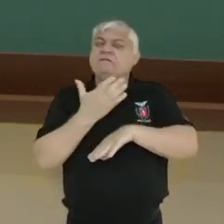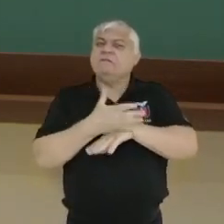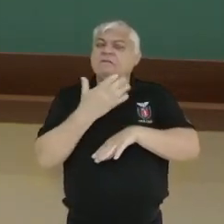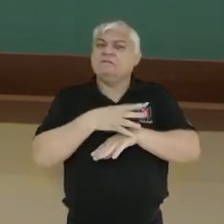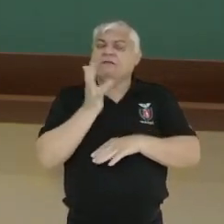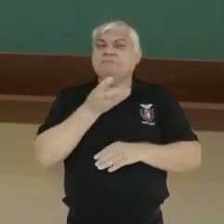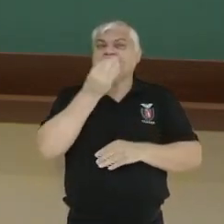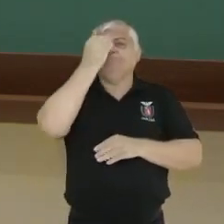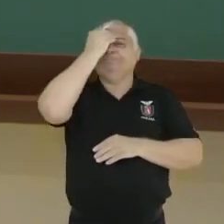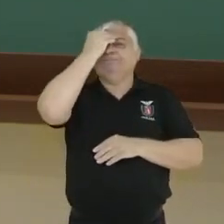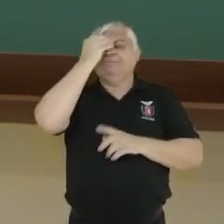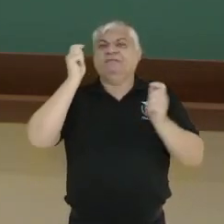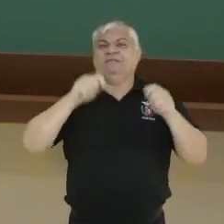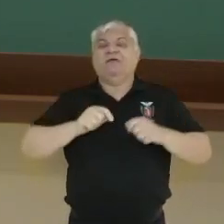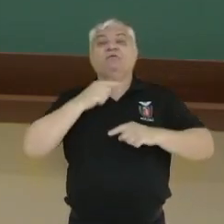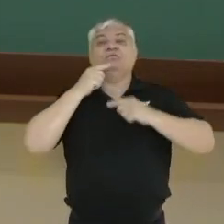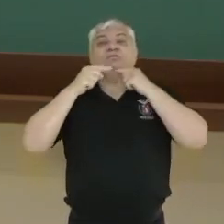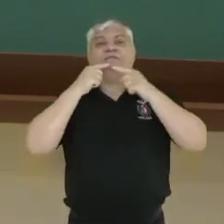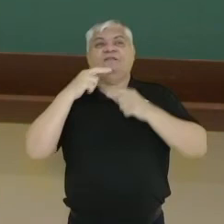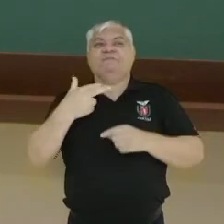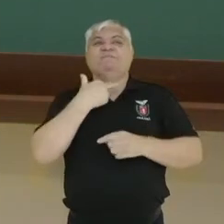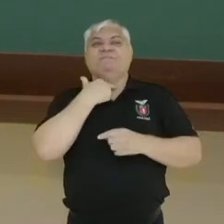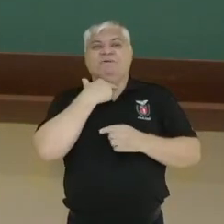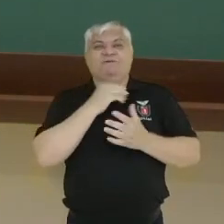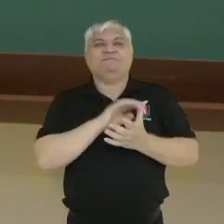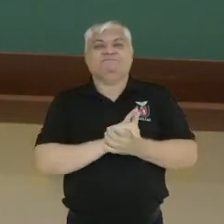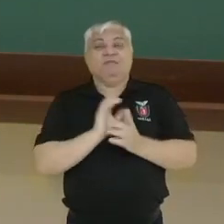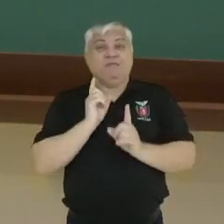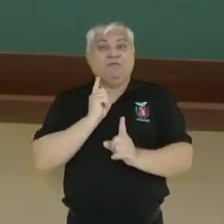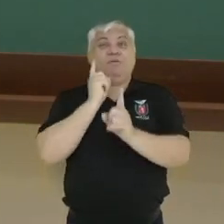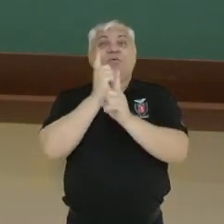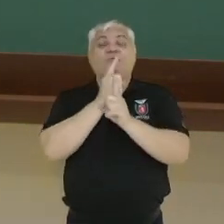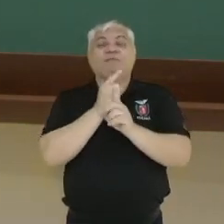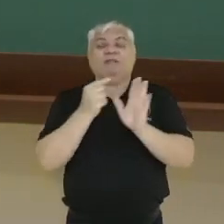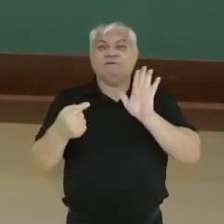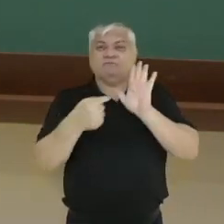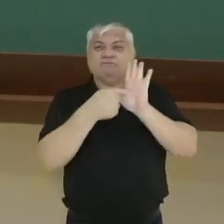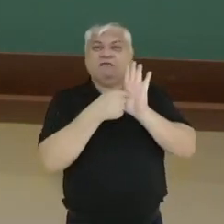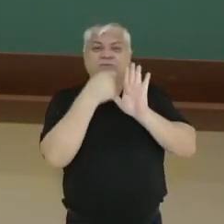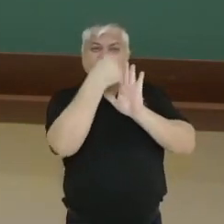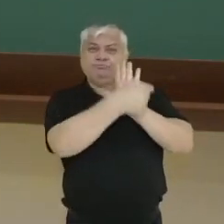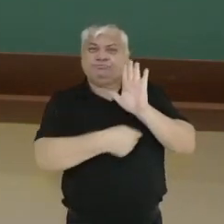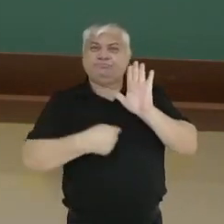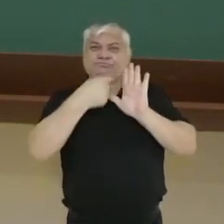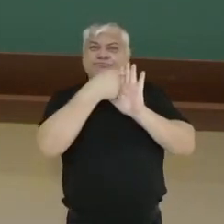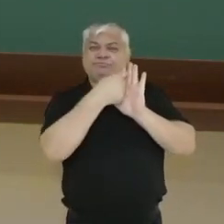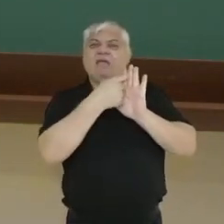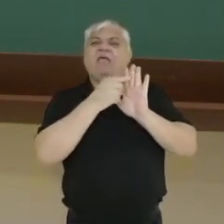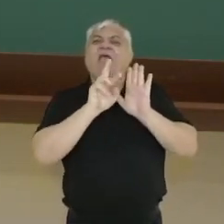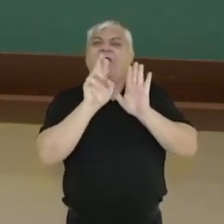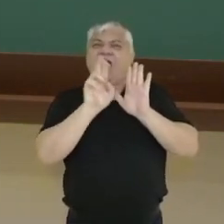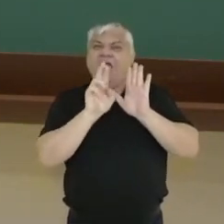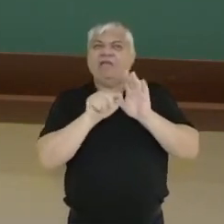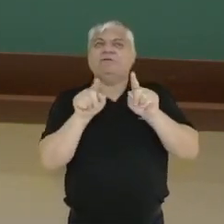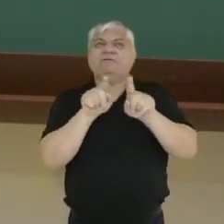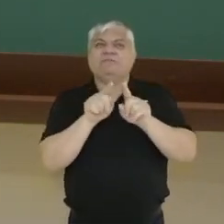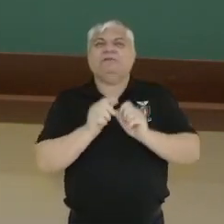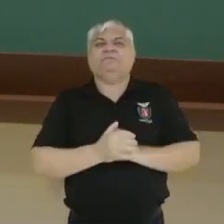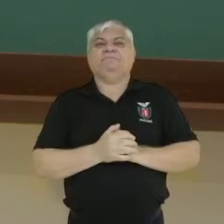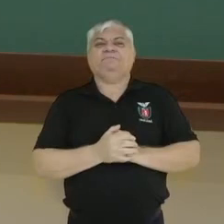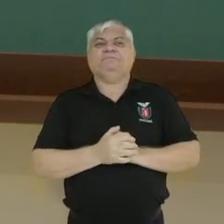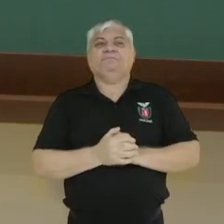daí você não pode ter dúvida quanto a você achar o centro da circunferência e o raio para os problemas que a gente vai ver à